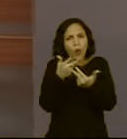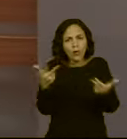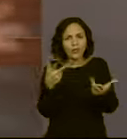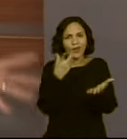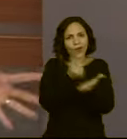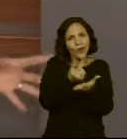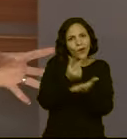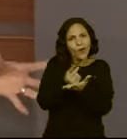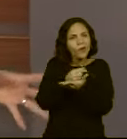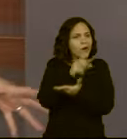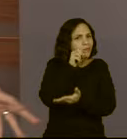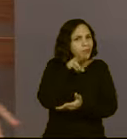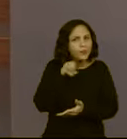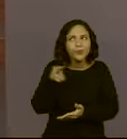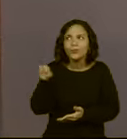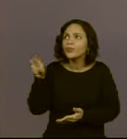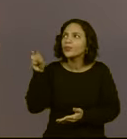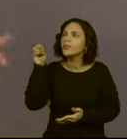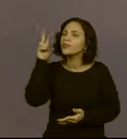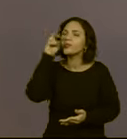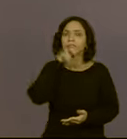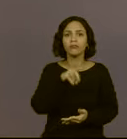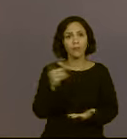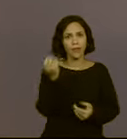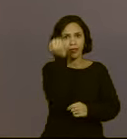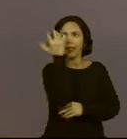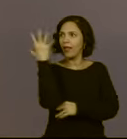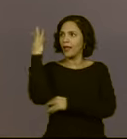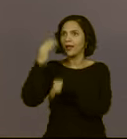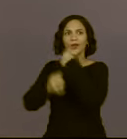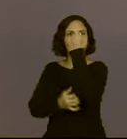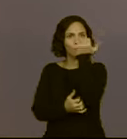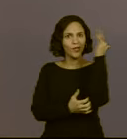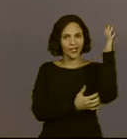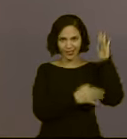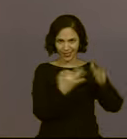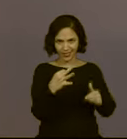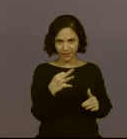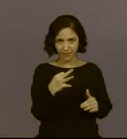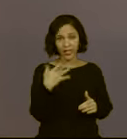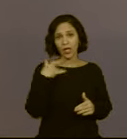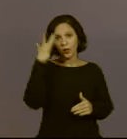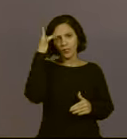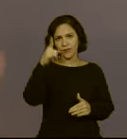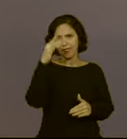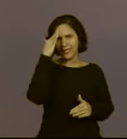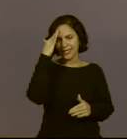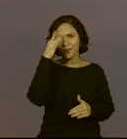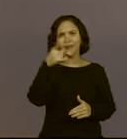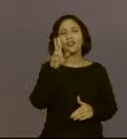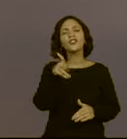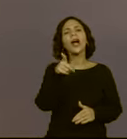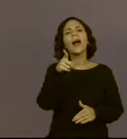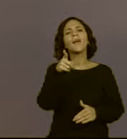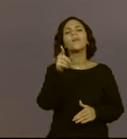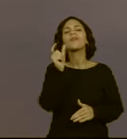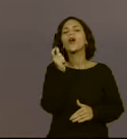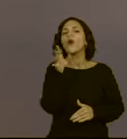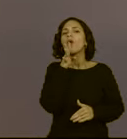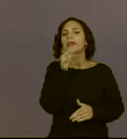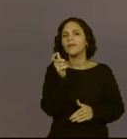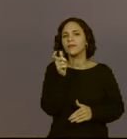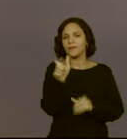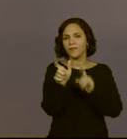que está ao nosso redor é ele vem da natureza Então eu não sei se você sabe Professor Mas você já ouviu falar